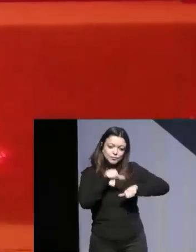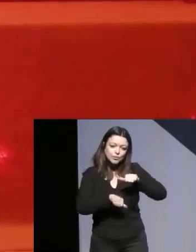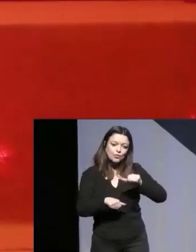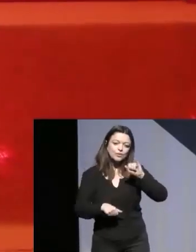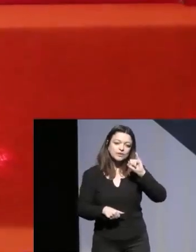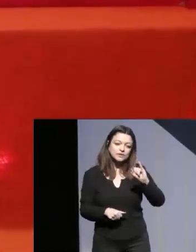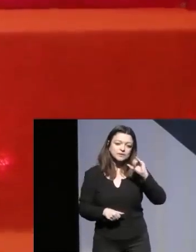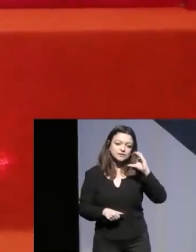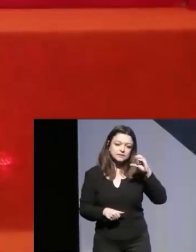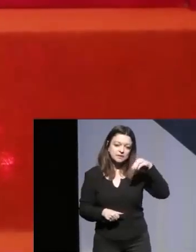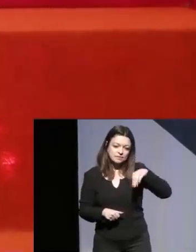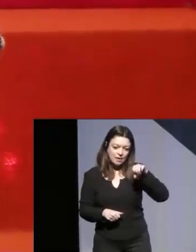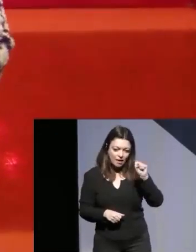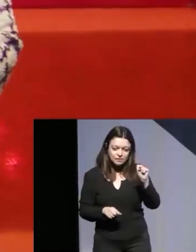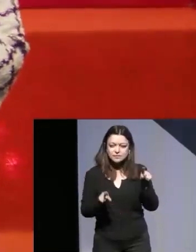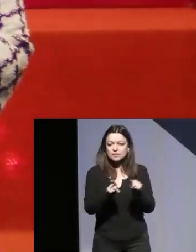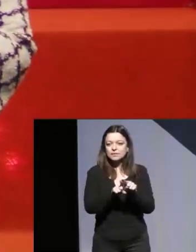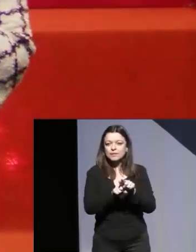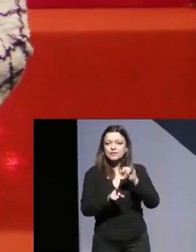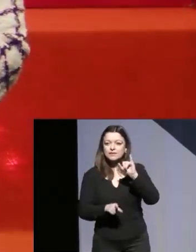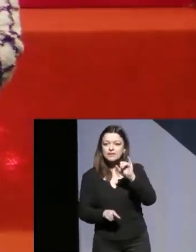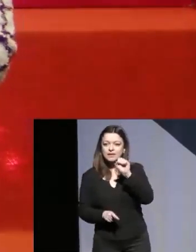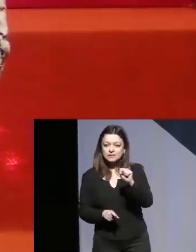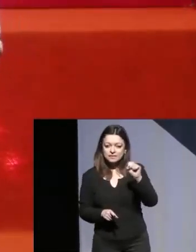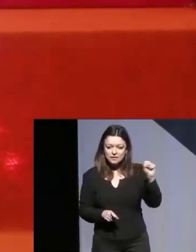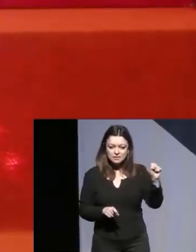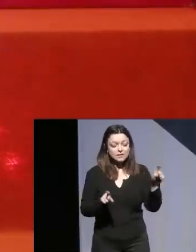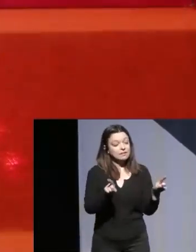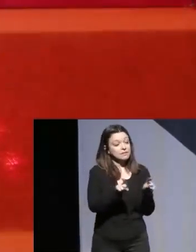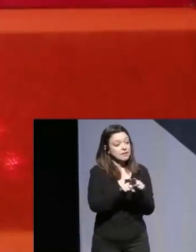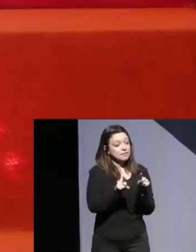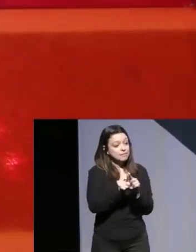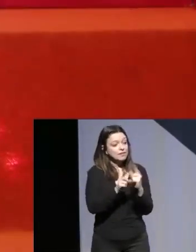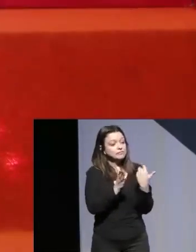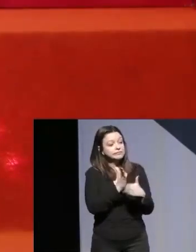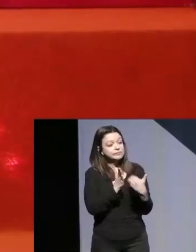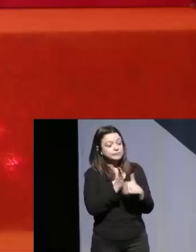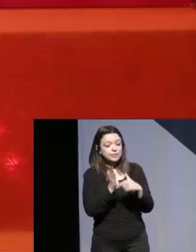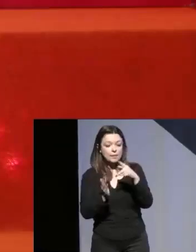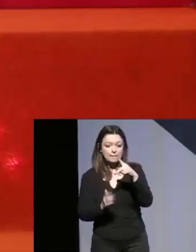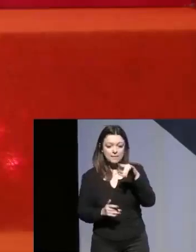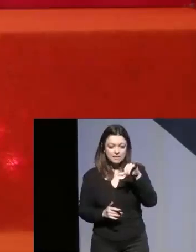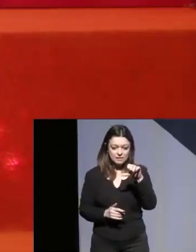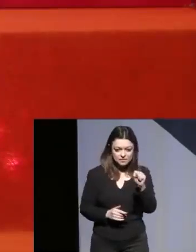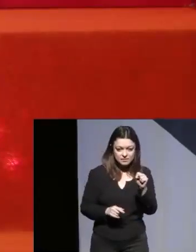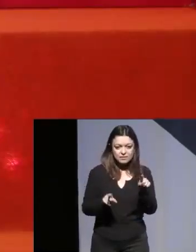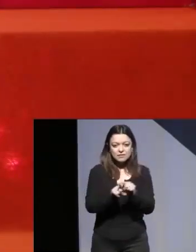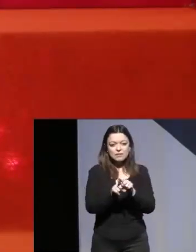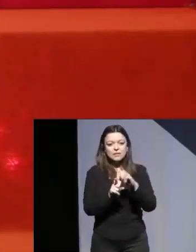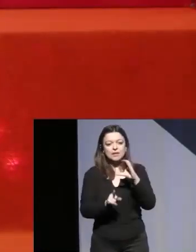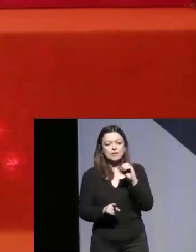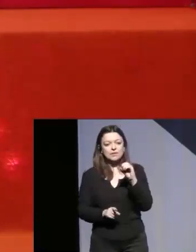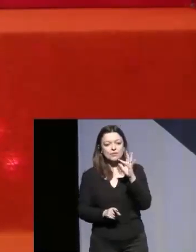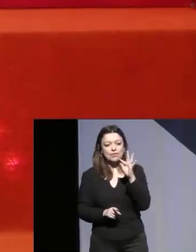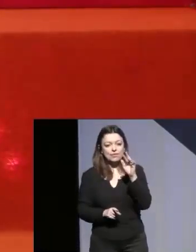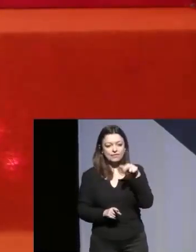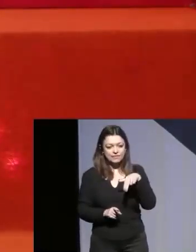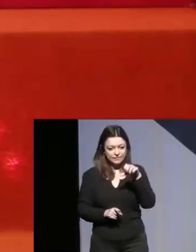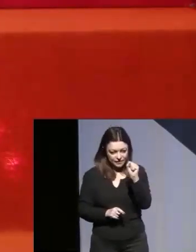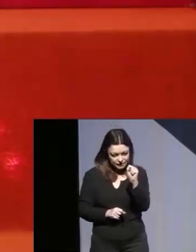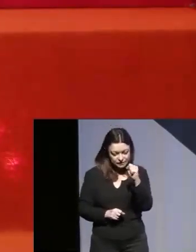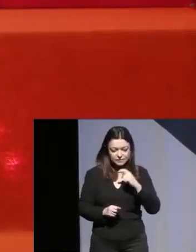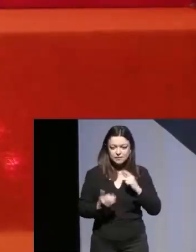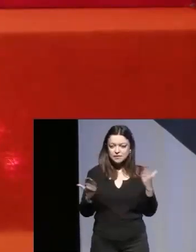ao ISS e as contribuições ao PIS e a COFINS, surgindo agora, dando lugar, né,